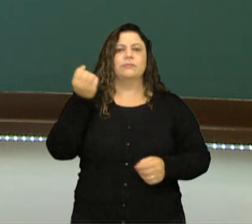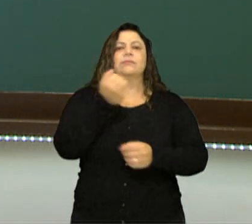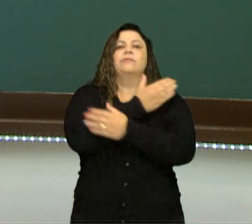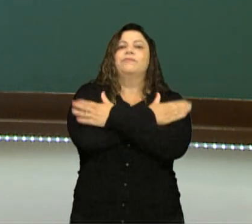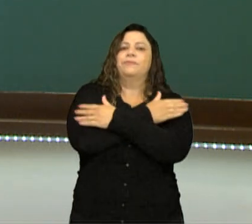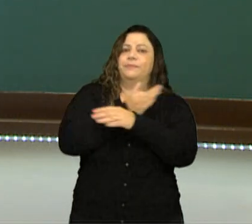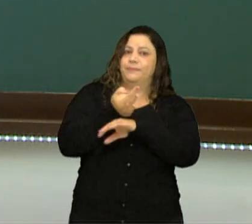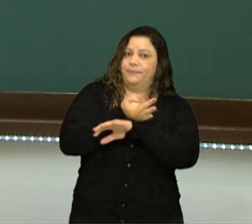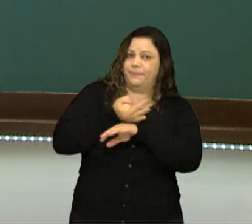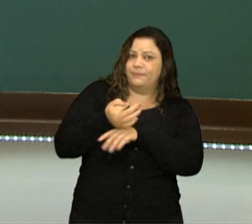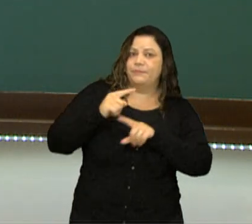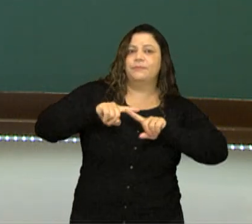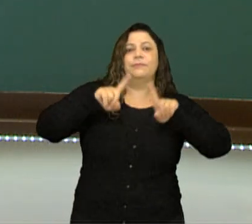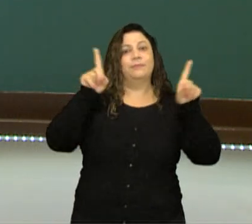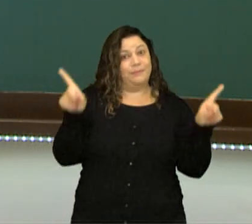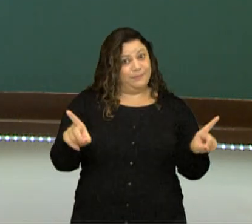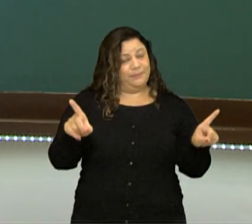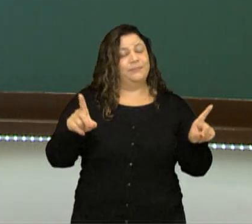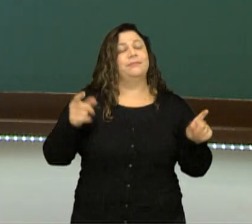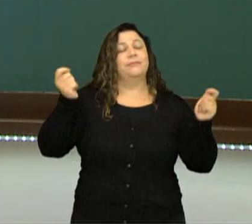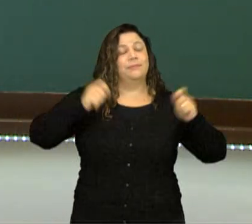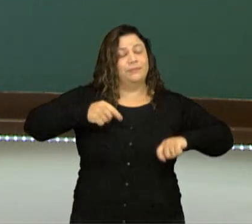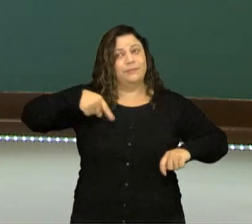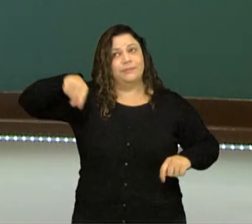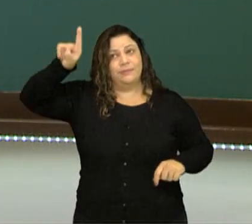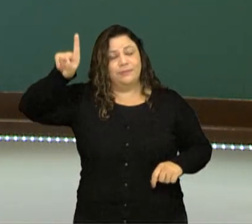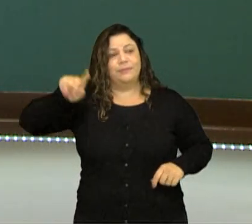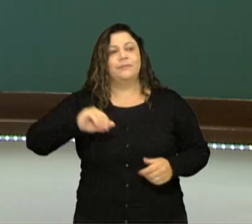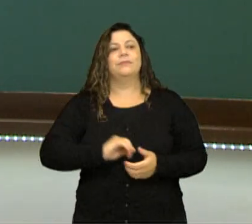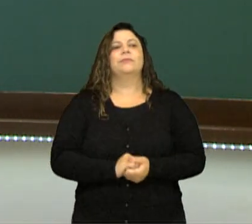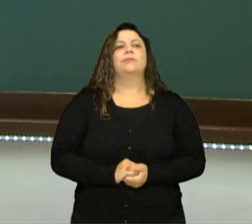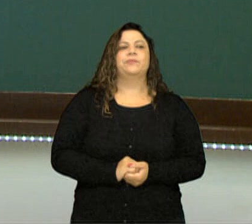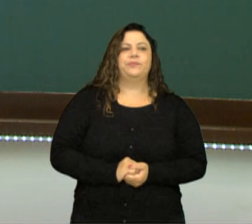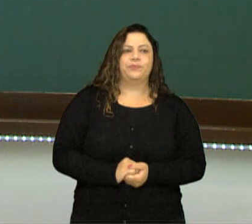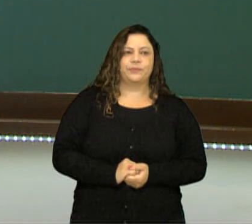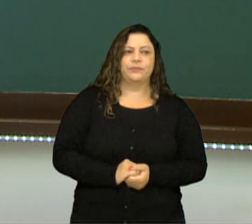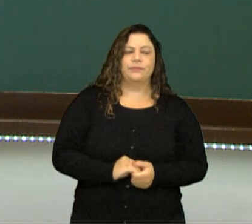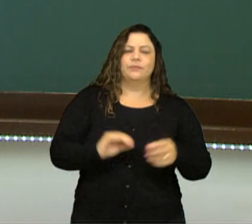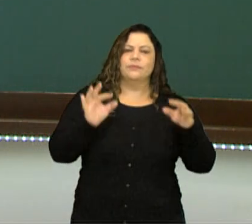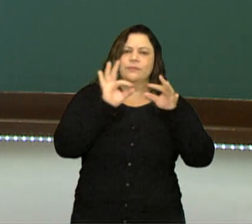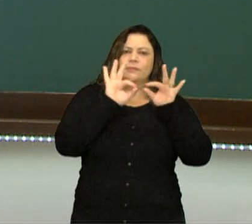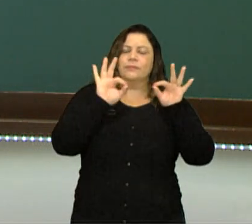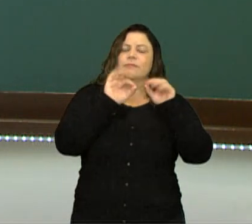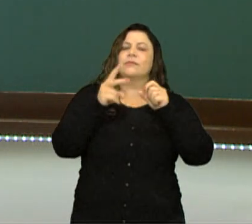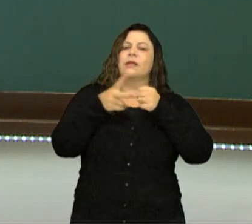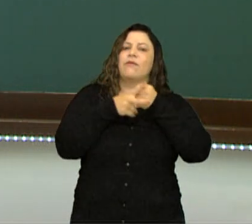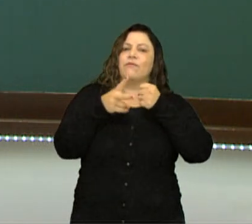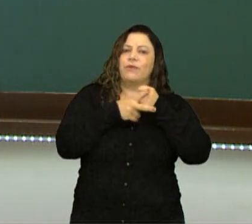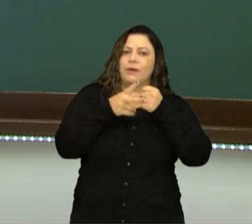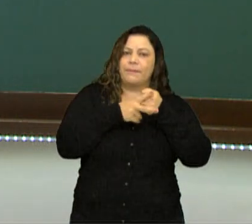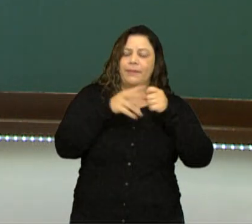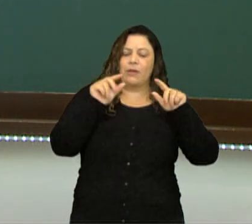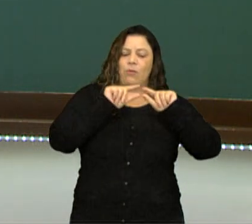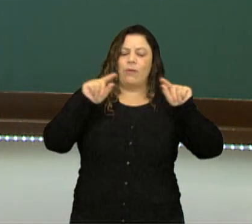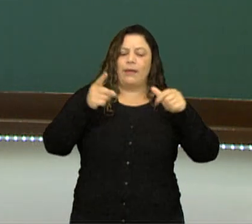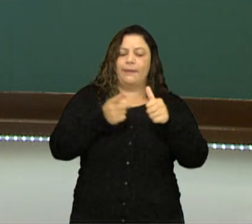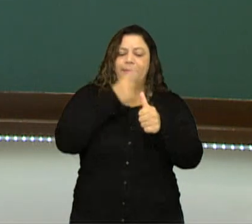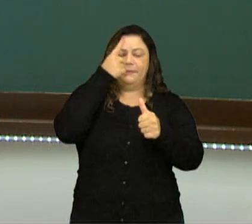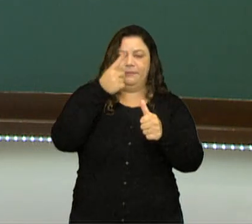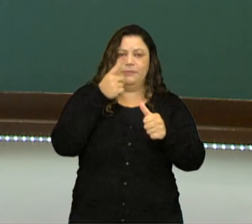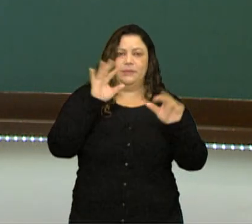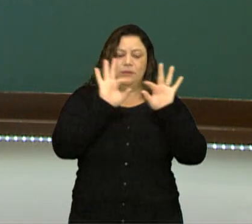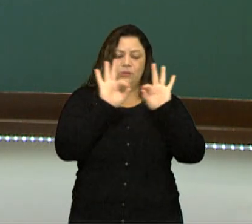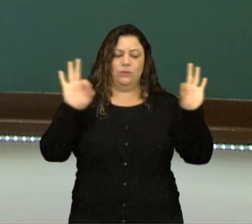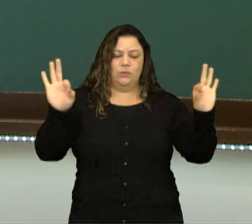podemos ir ao parque. Vamos viajar, forma verbal, uma locução, constitui a primeira oração. Uma